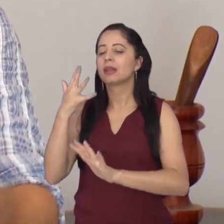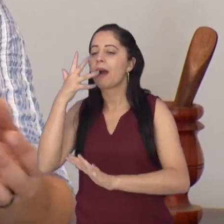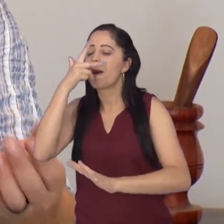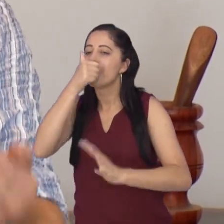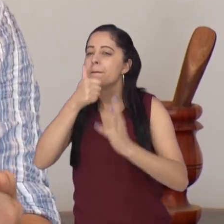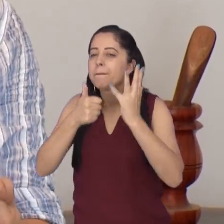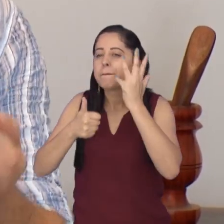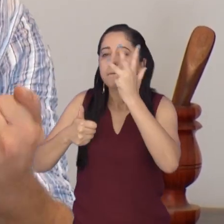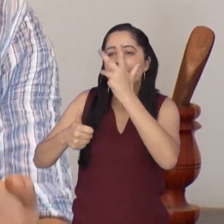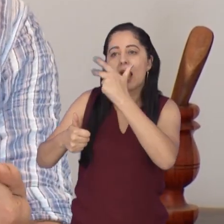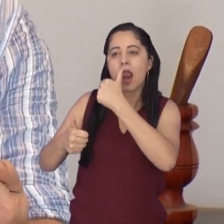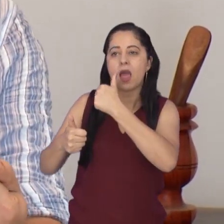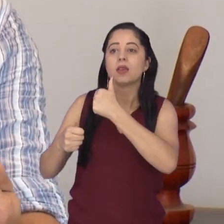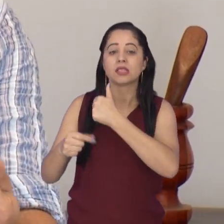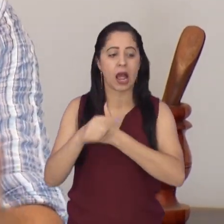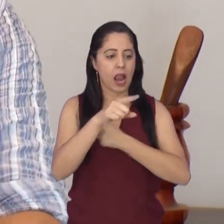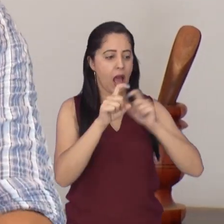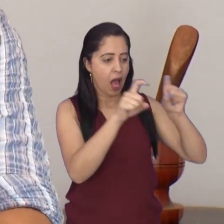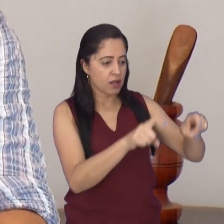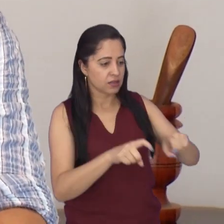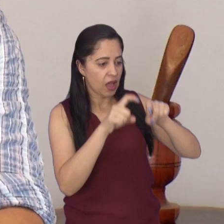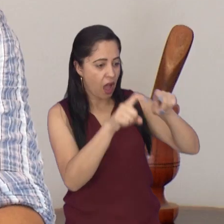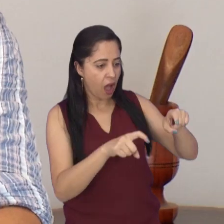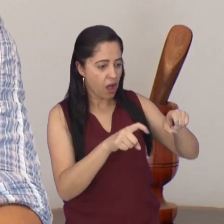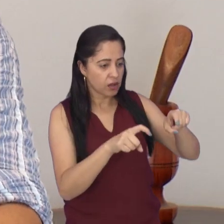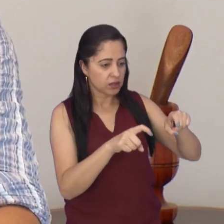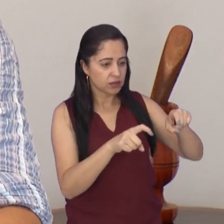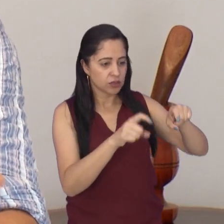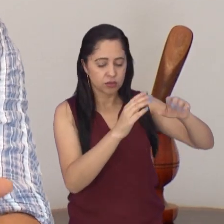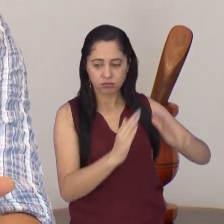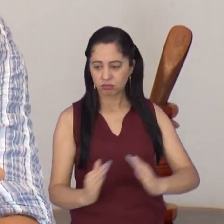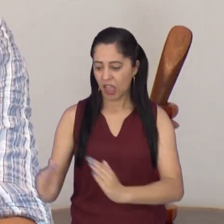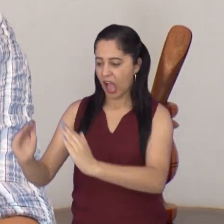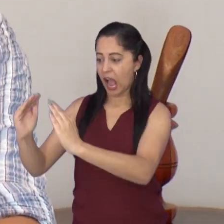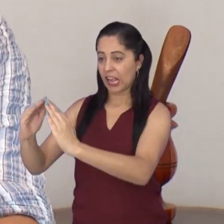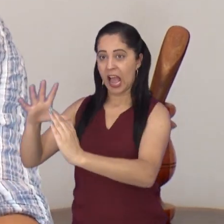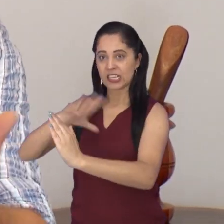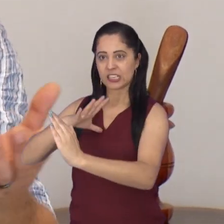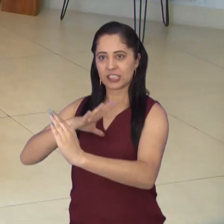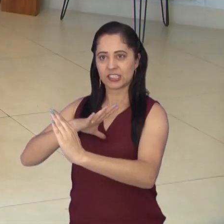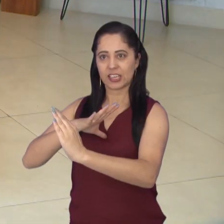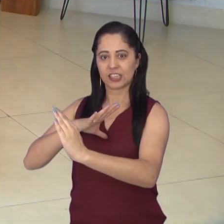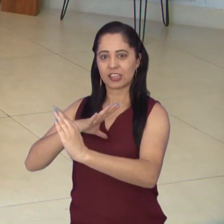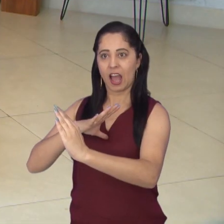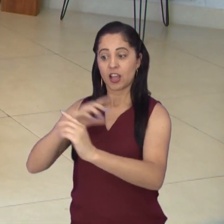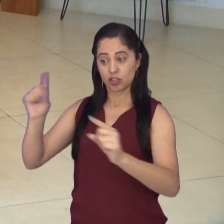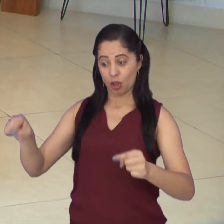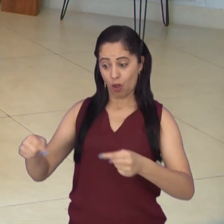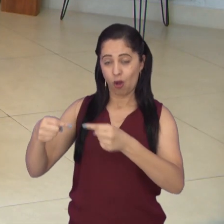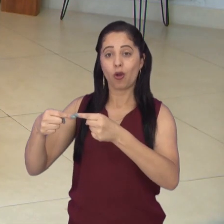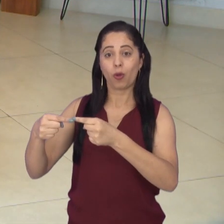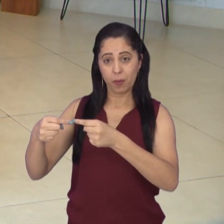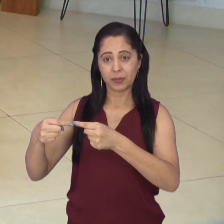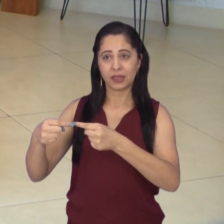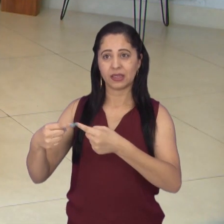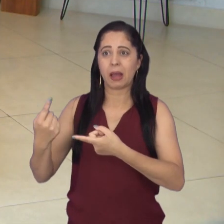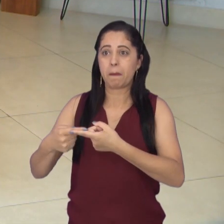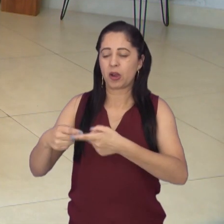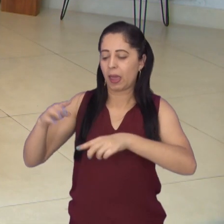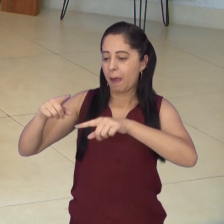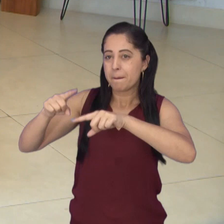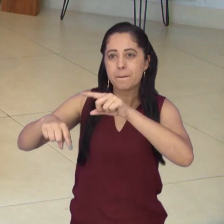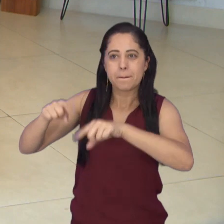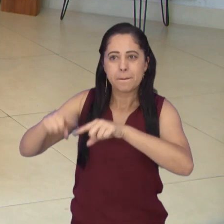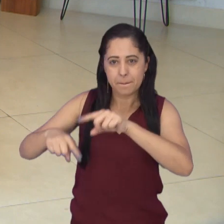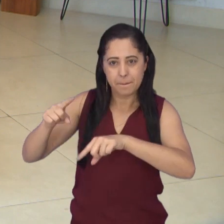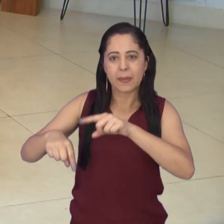campo para dentro das casas da cidade. Porque as peças, por mais que elas tenham as formas orgânicas, inclusive